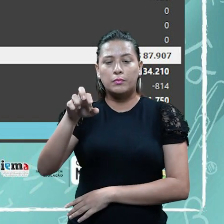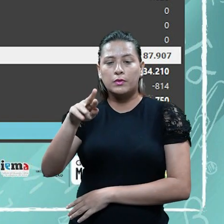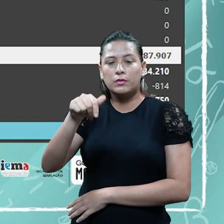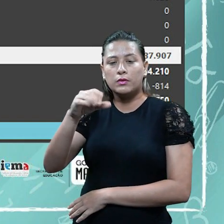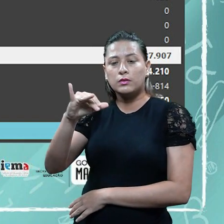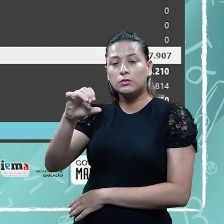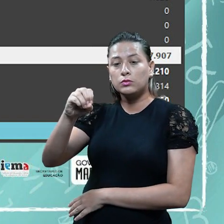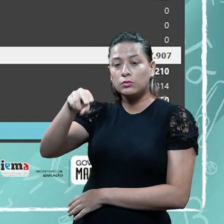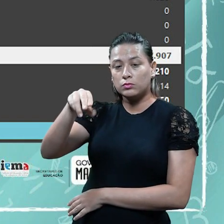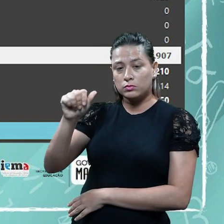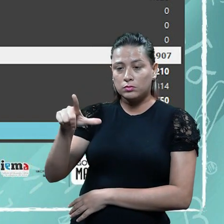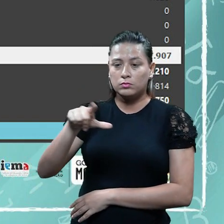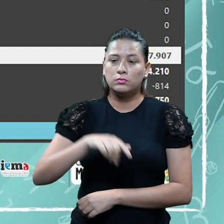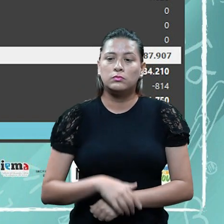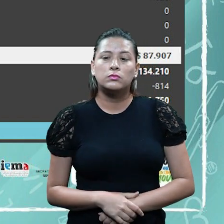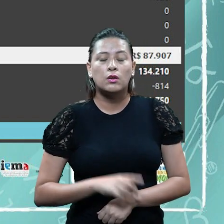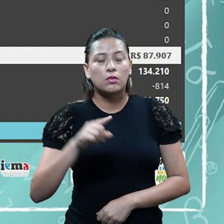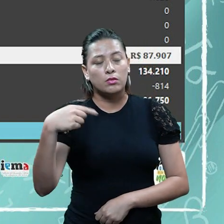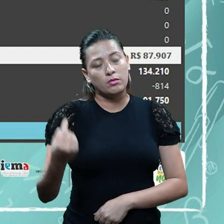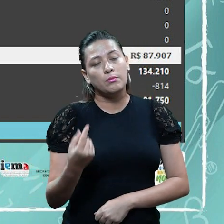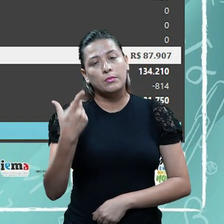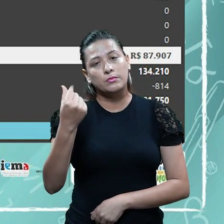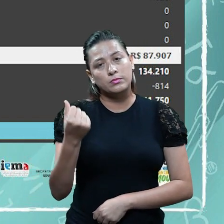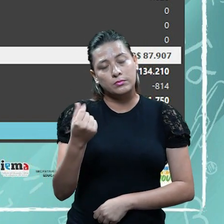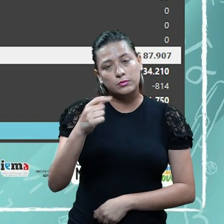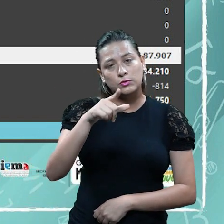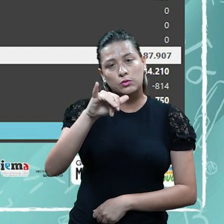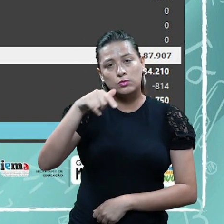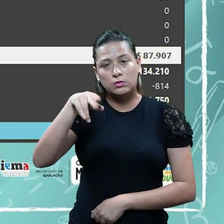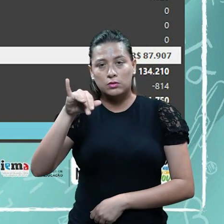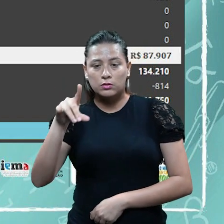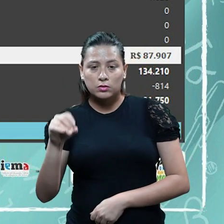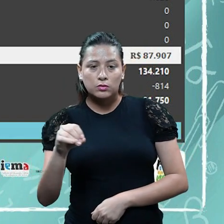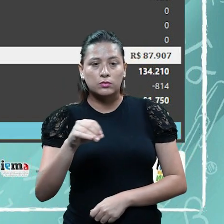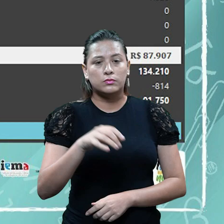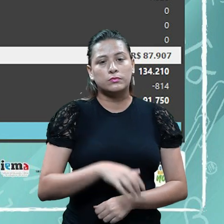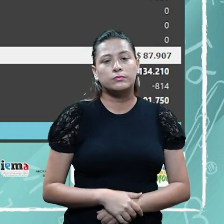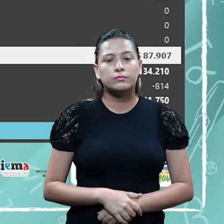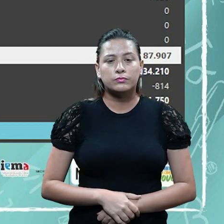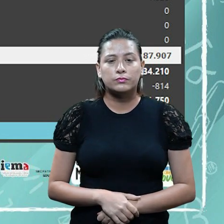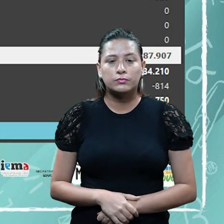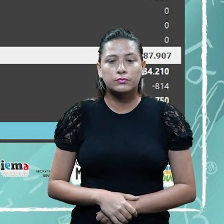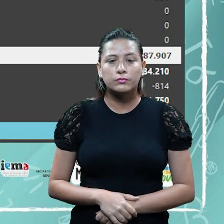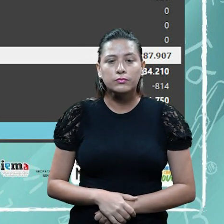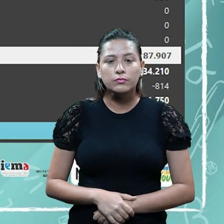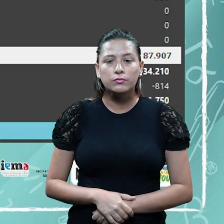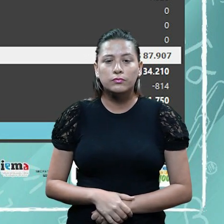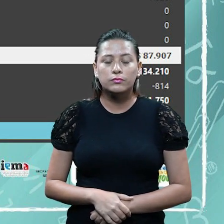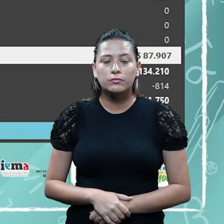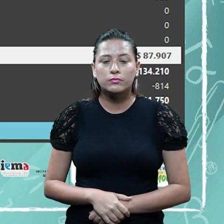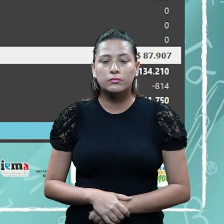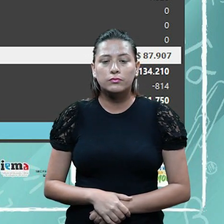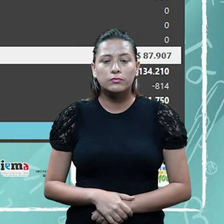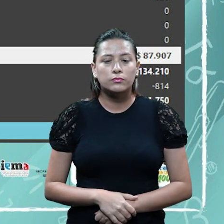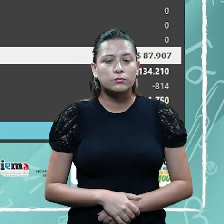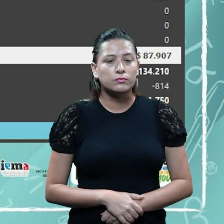líquido, depois de descontado o imposto de renda. Em janeiro foi 11 mil, fevereiro 22 mil, 12 mil para